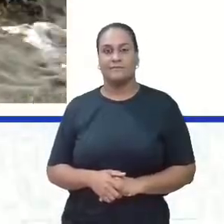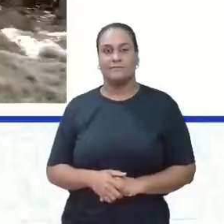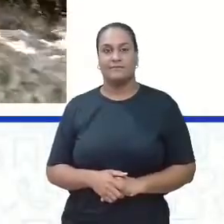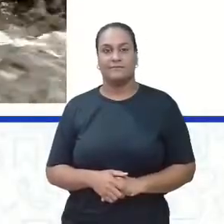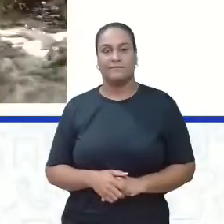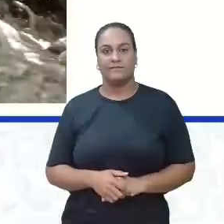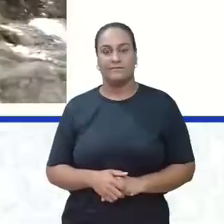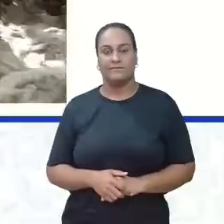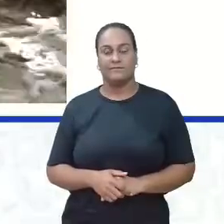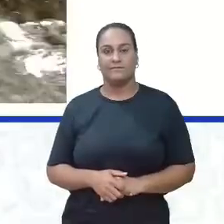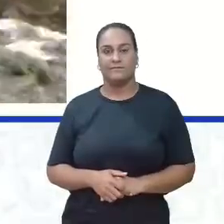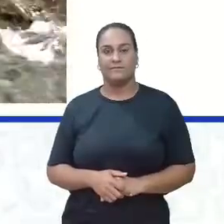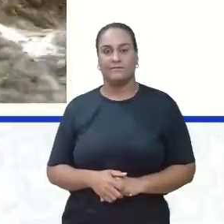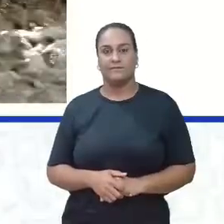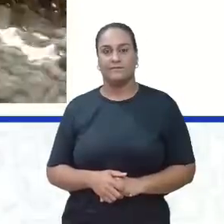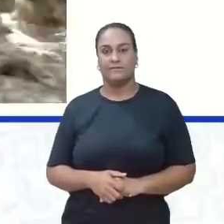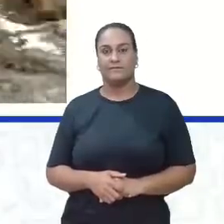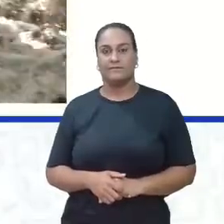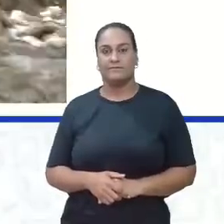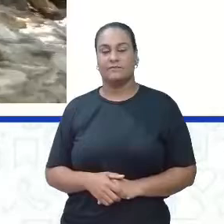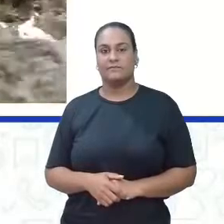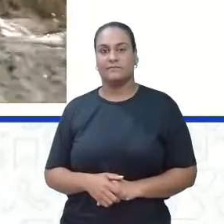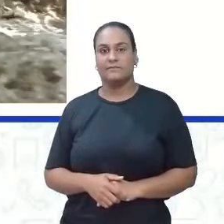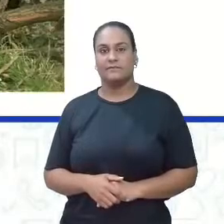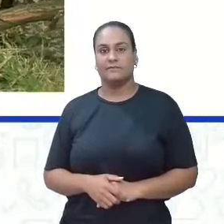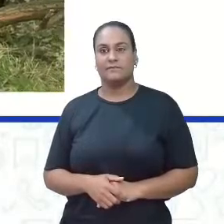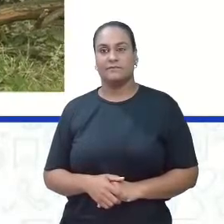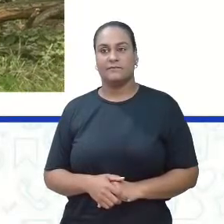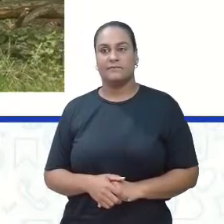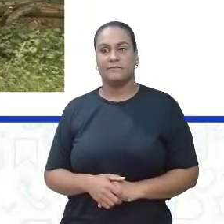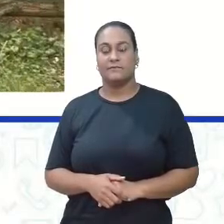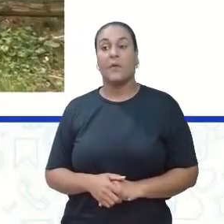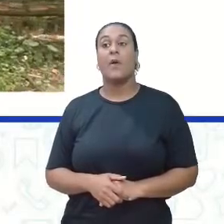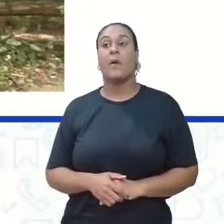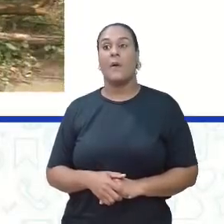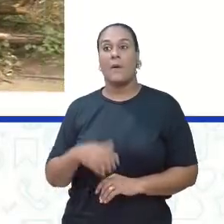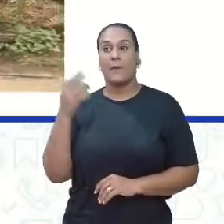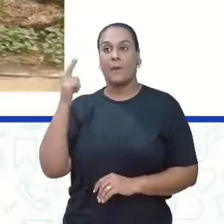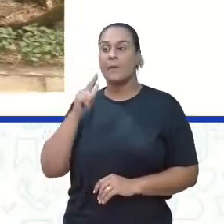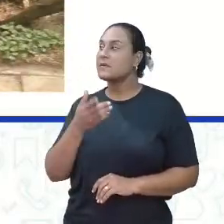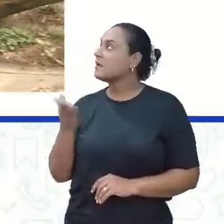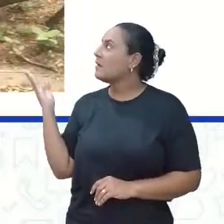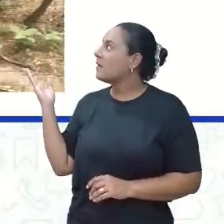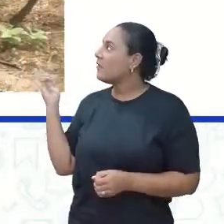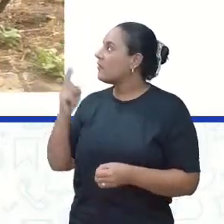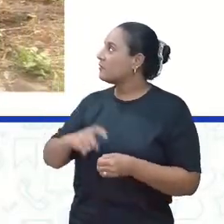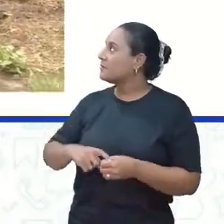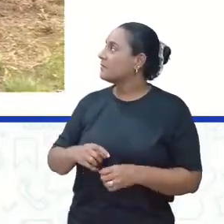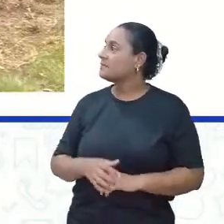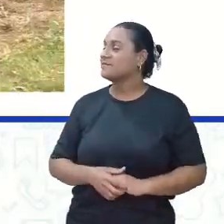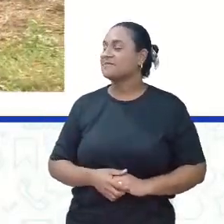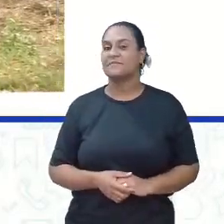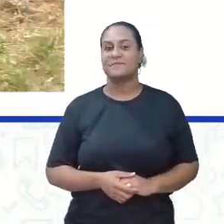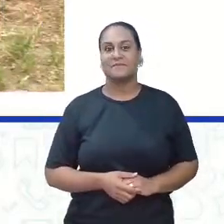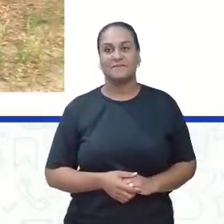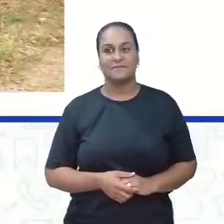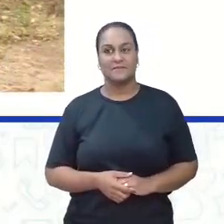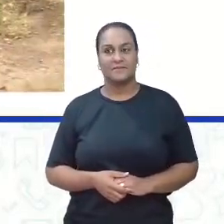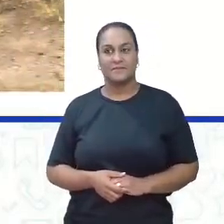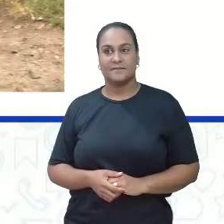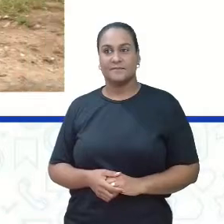Gilson. Só acho que se voltar agora, mostra os Será outros, que né? eu consigo? Olha aí.